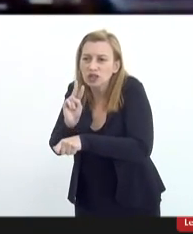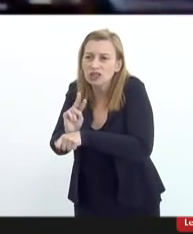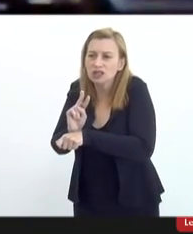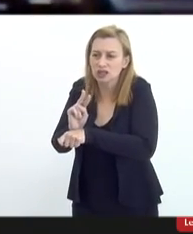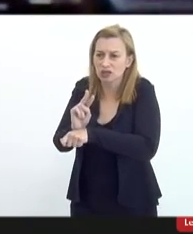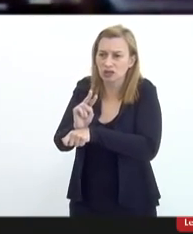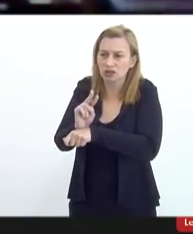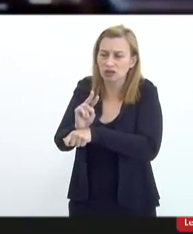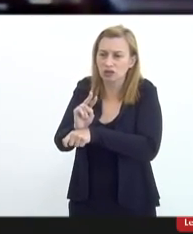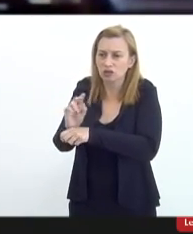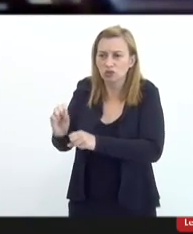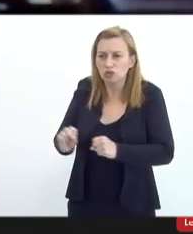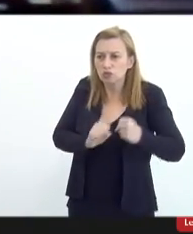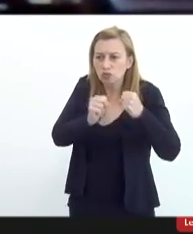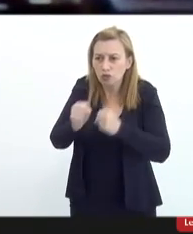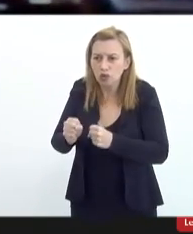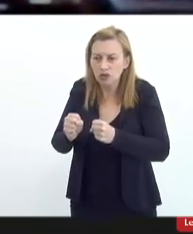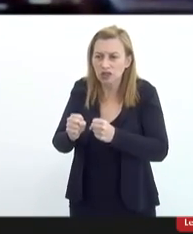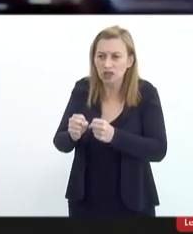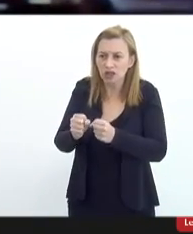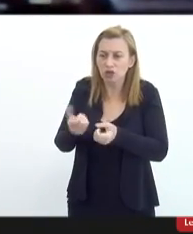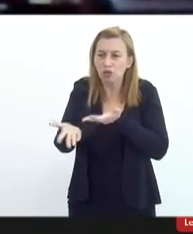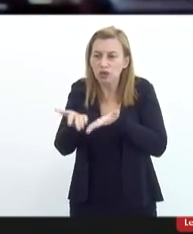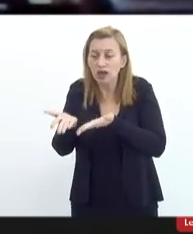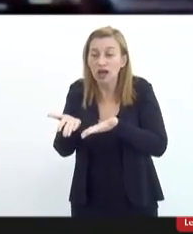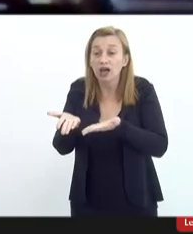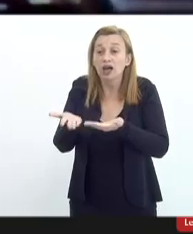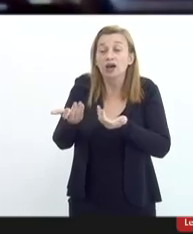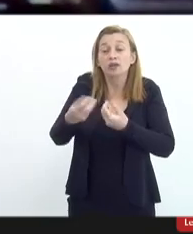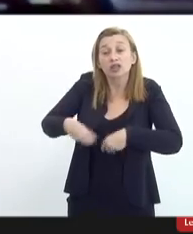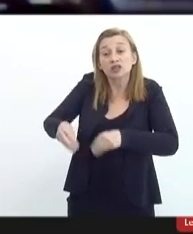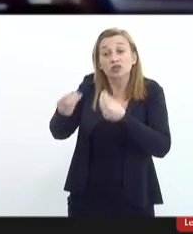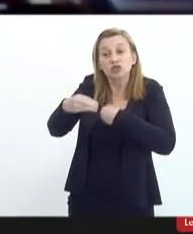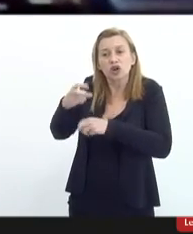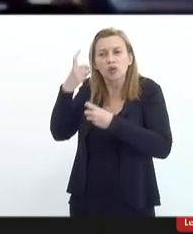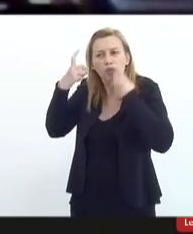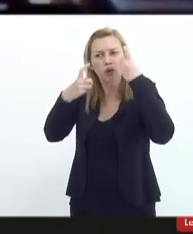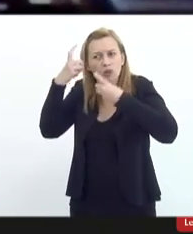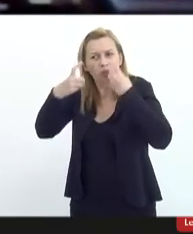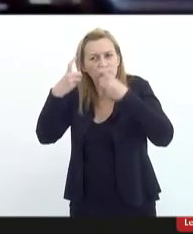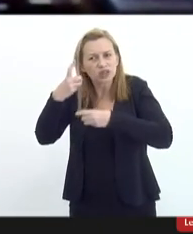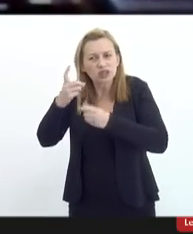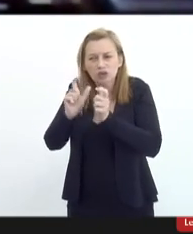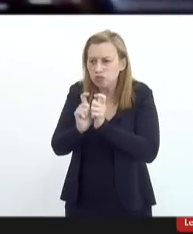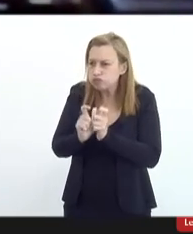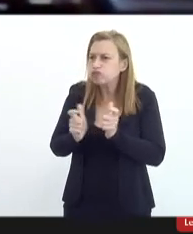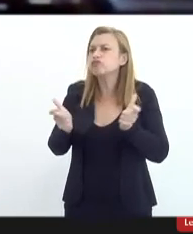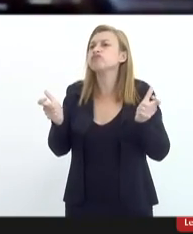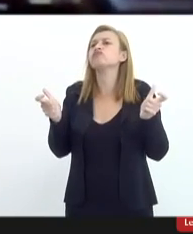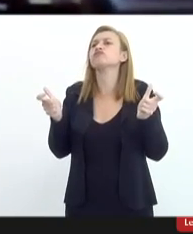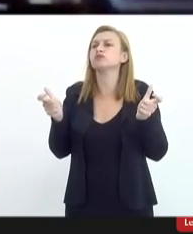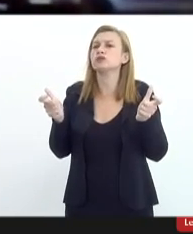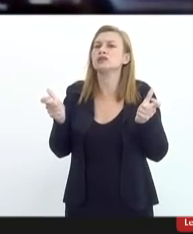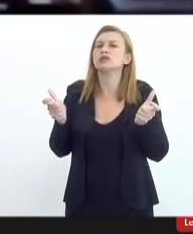infinita desse poder tem que nos dar uma preocupação muito grande